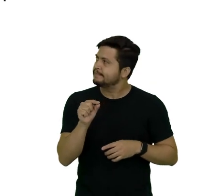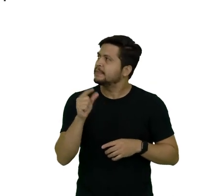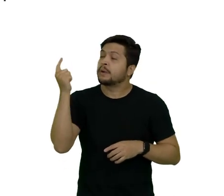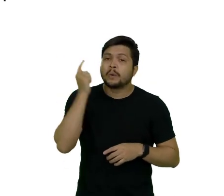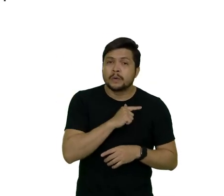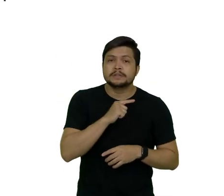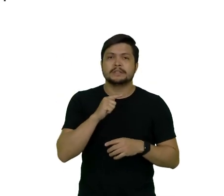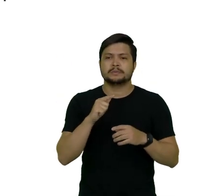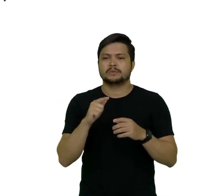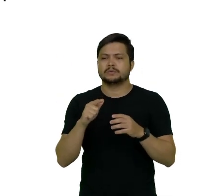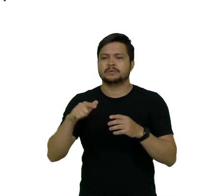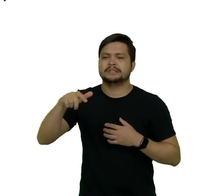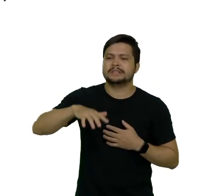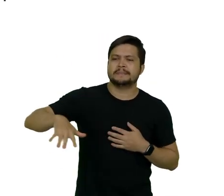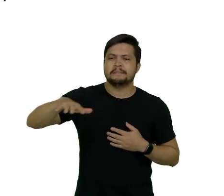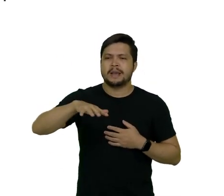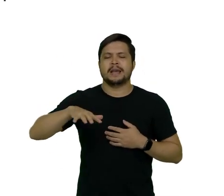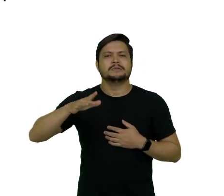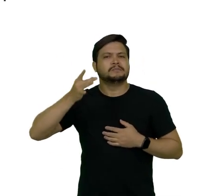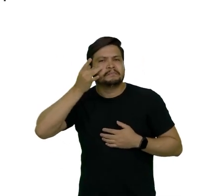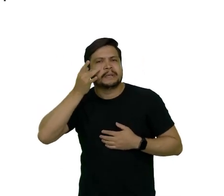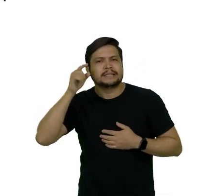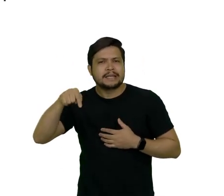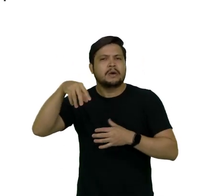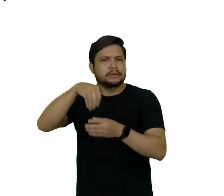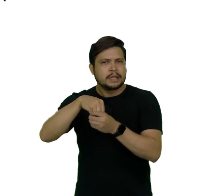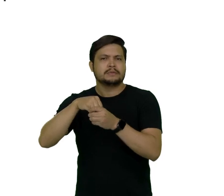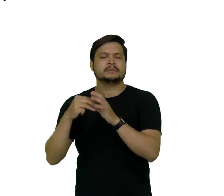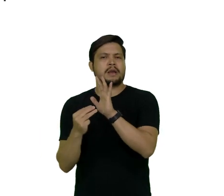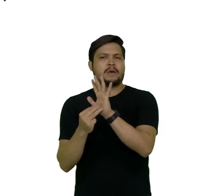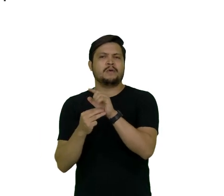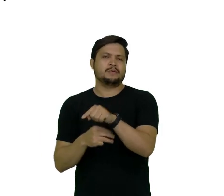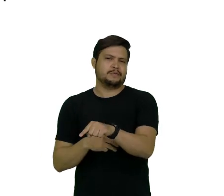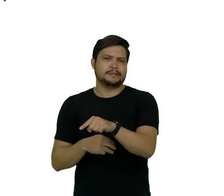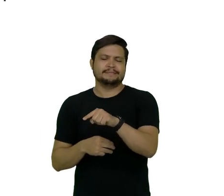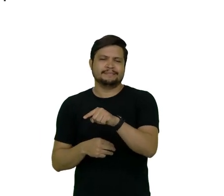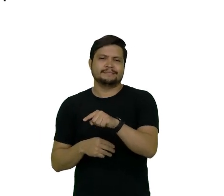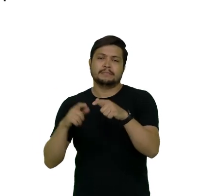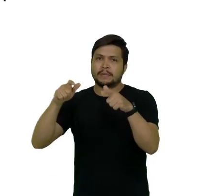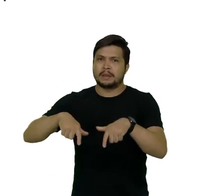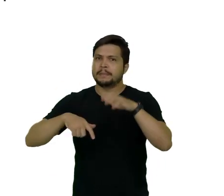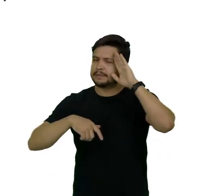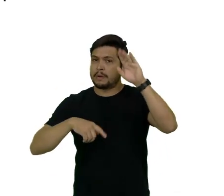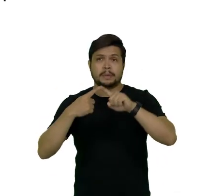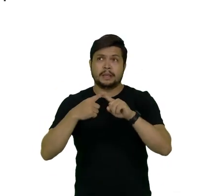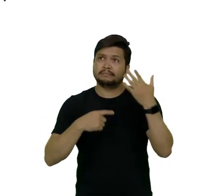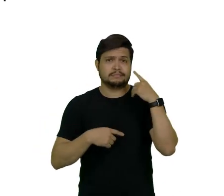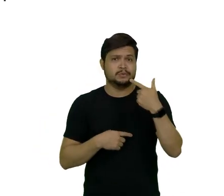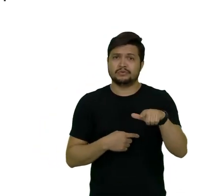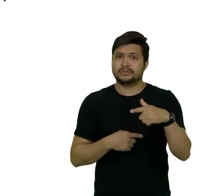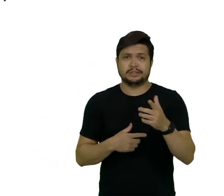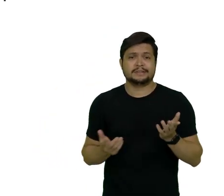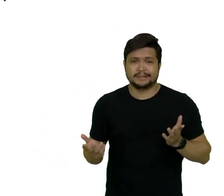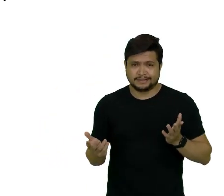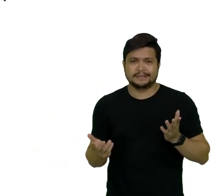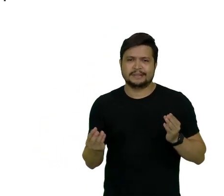primeira conquista o próprio espaço físico dentro do prédio da Betânia, nem sei se chama mais assim. É o prédio da UVA principal, porque